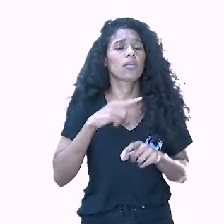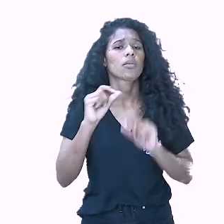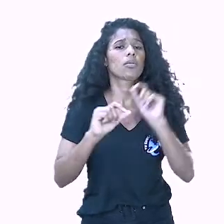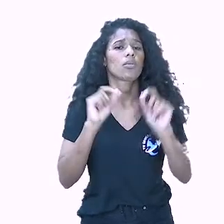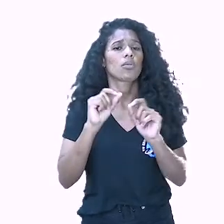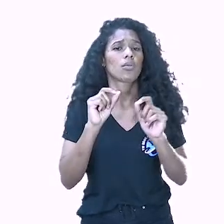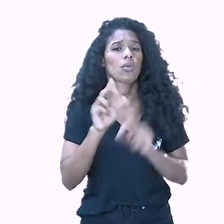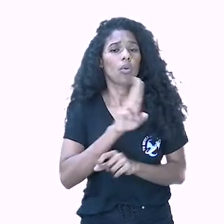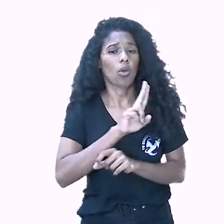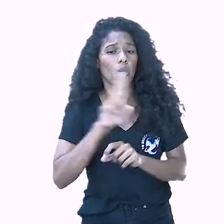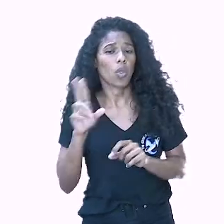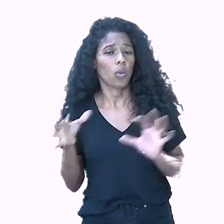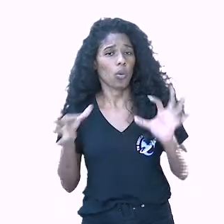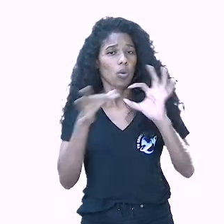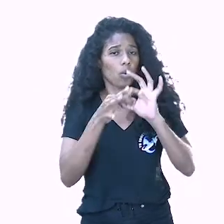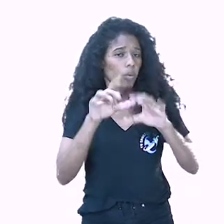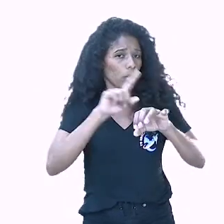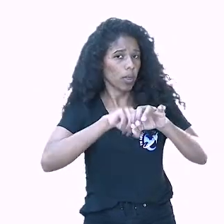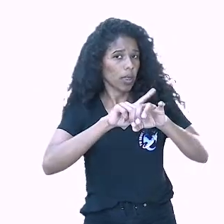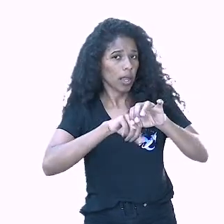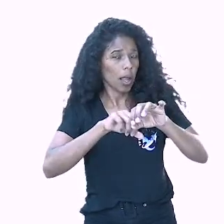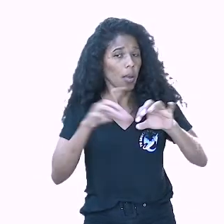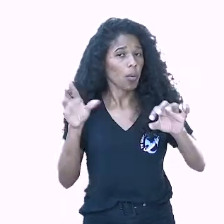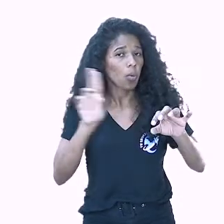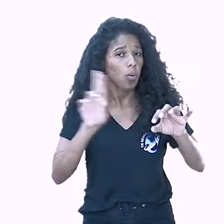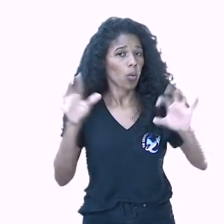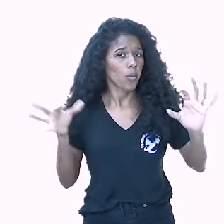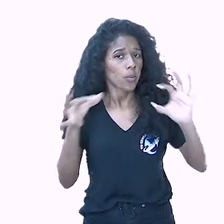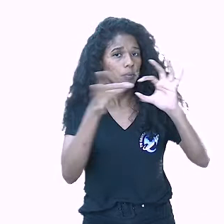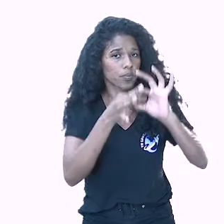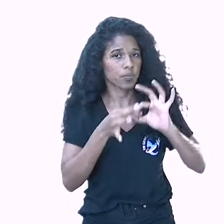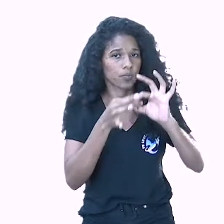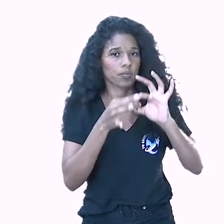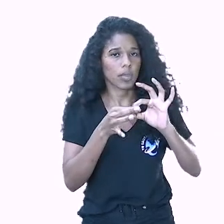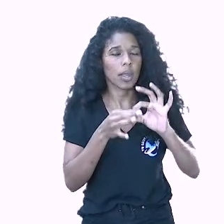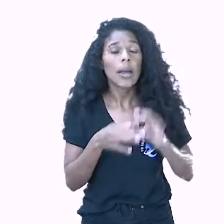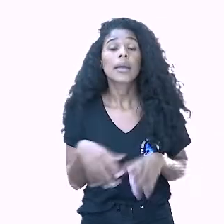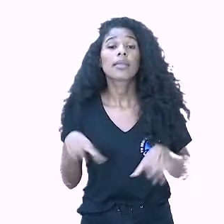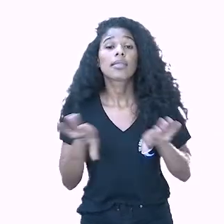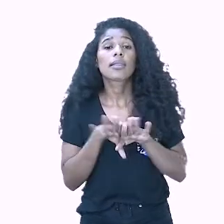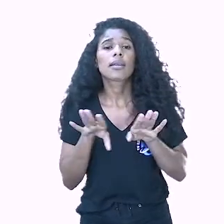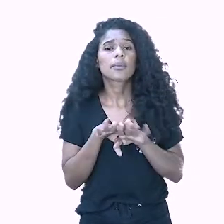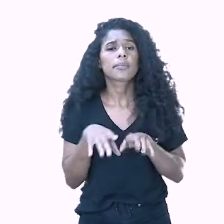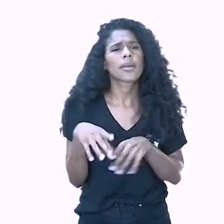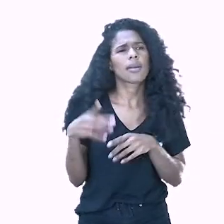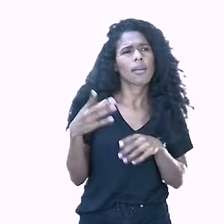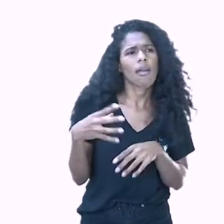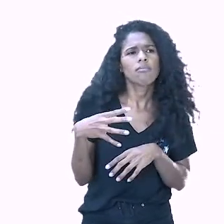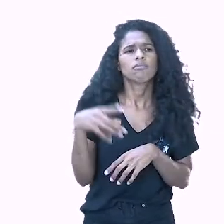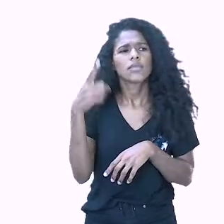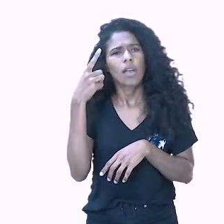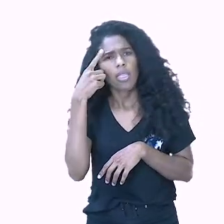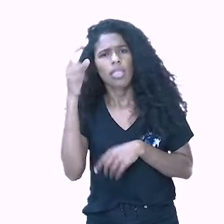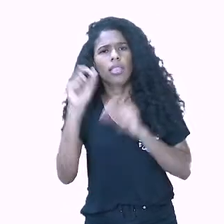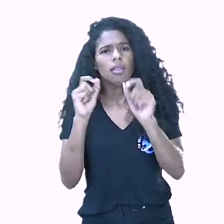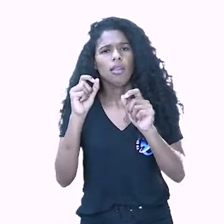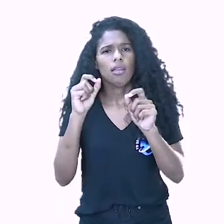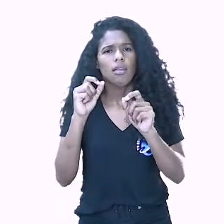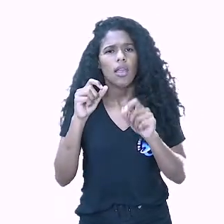ideia de ser algo rápido, passageiro, construído com um tempo muito, muito breve, muito